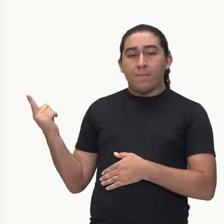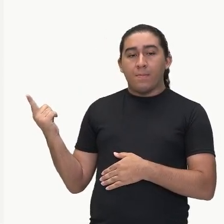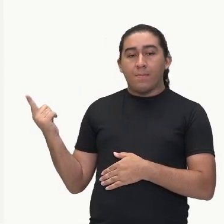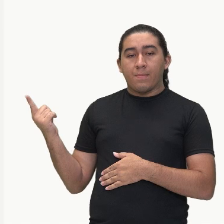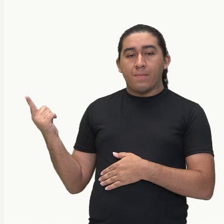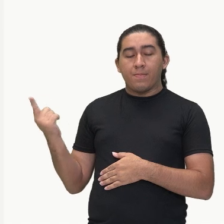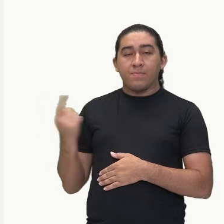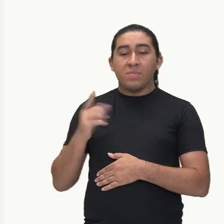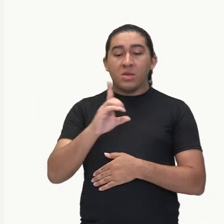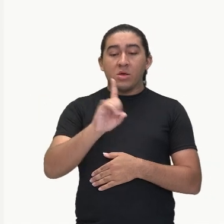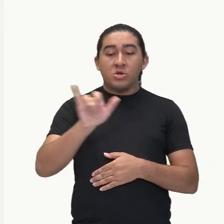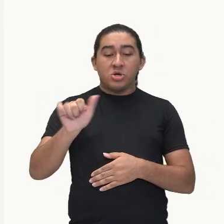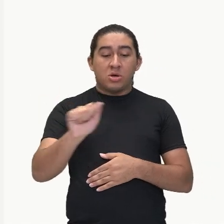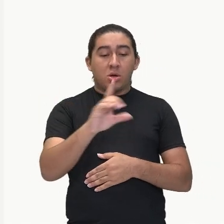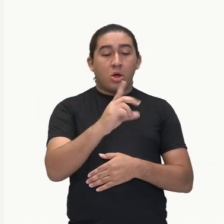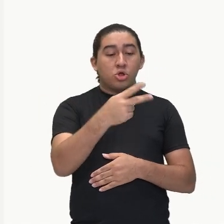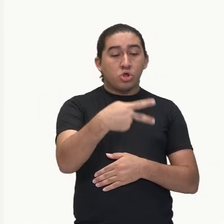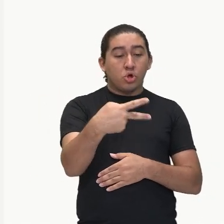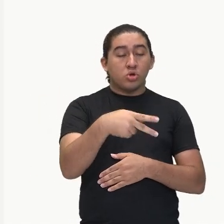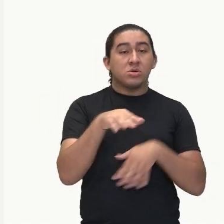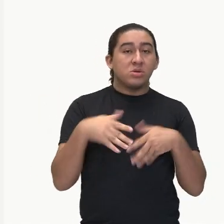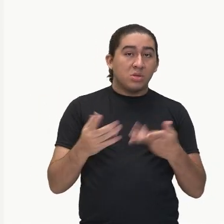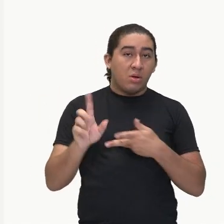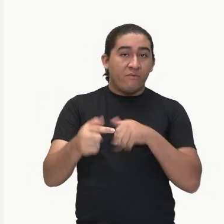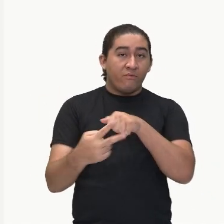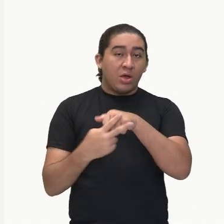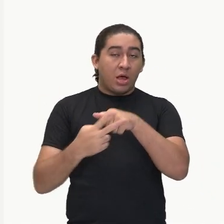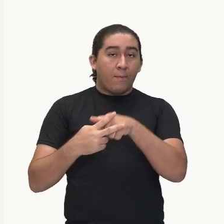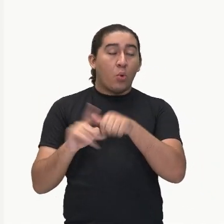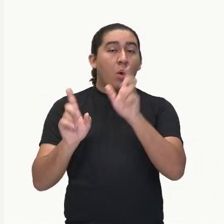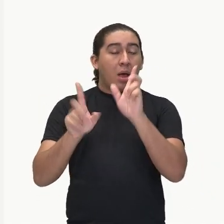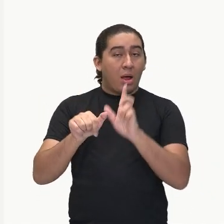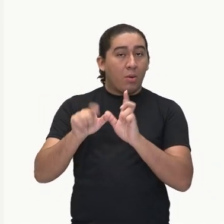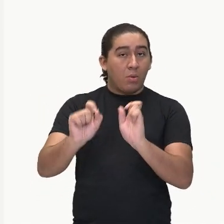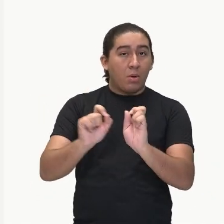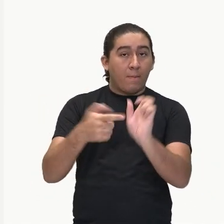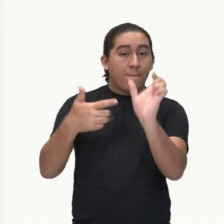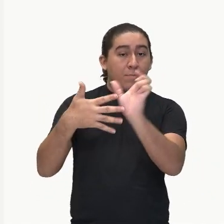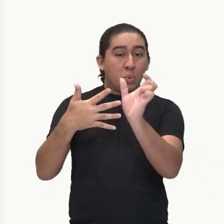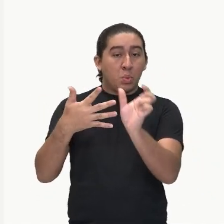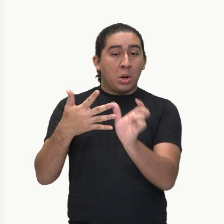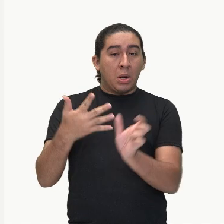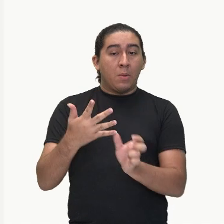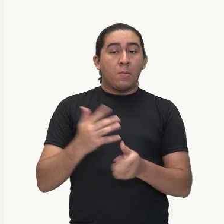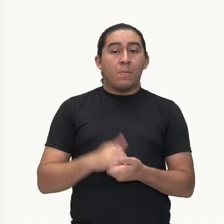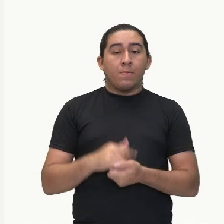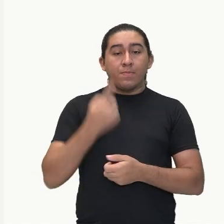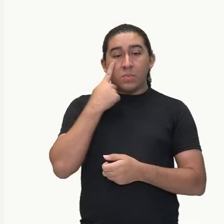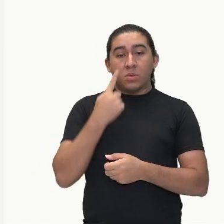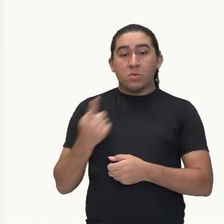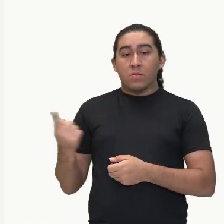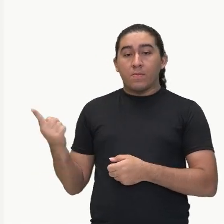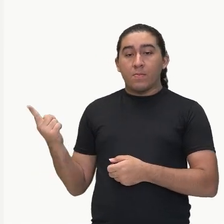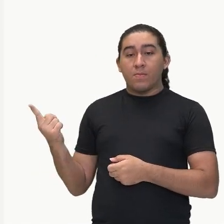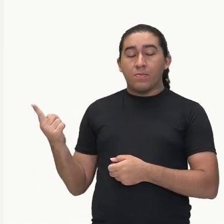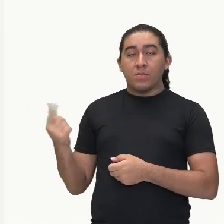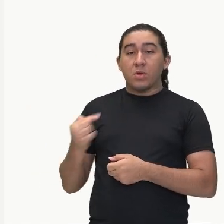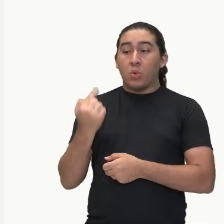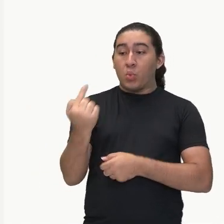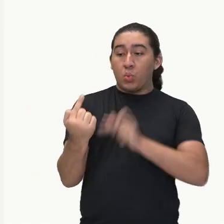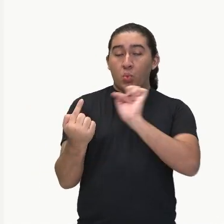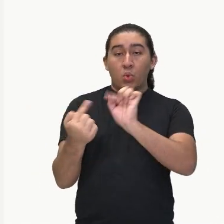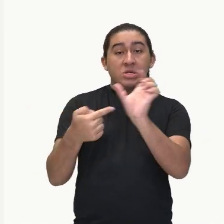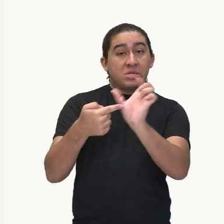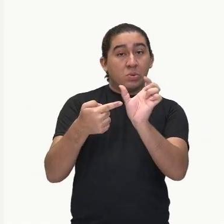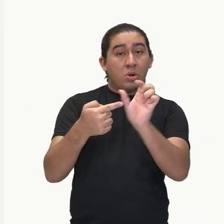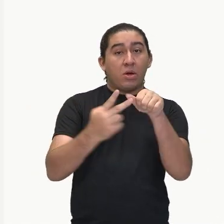no plural. Hoje são 2 de maio. Amanhã é 1. 1 é singular, o verbo